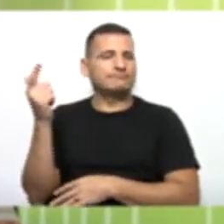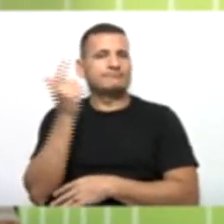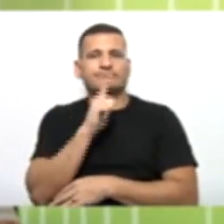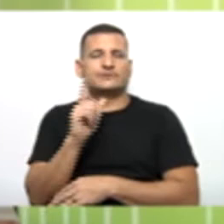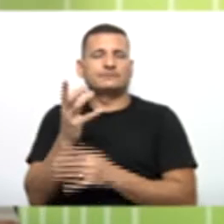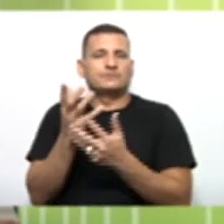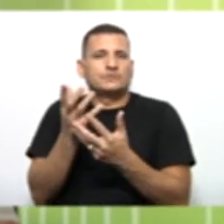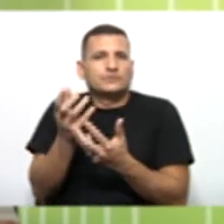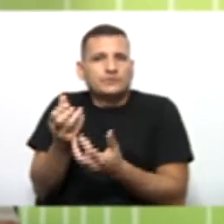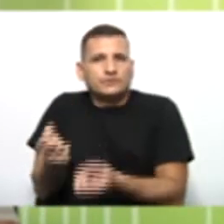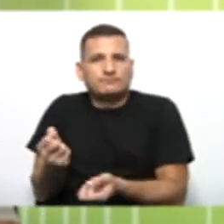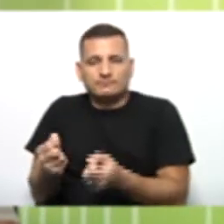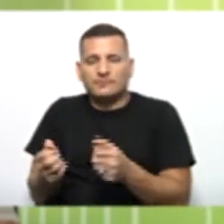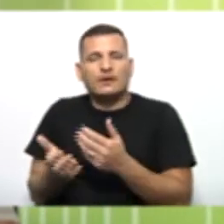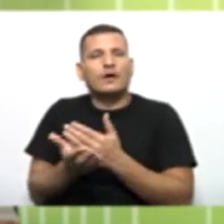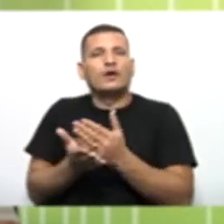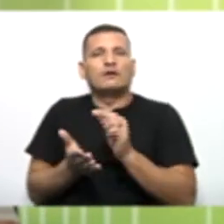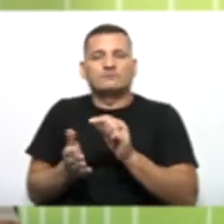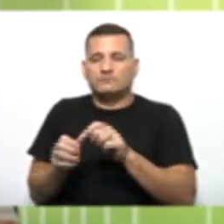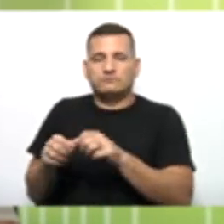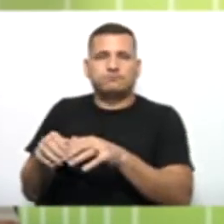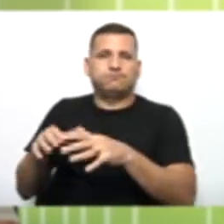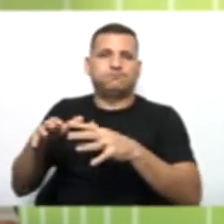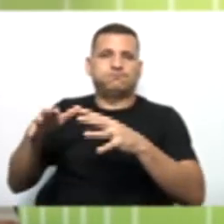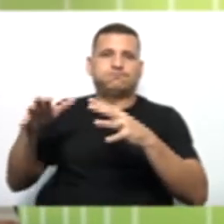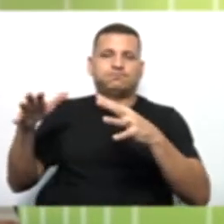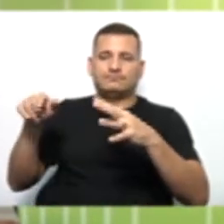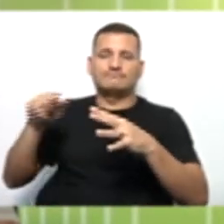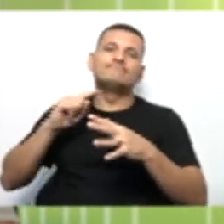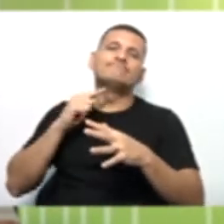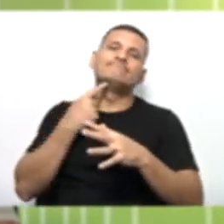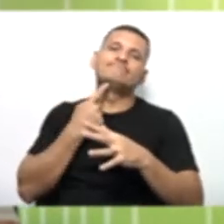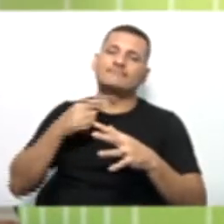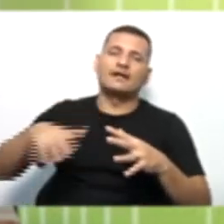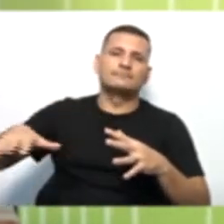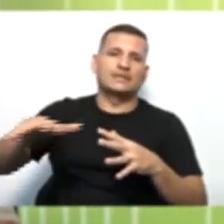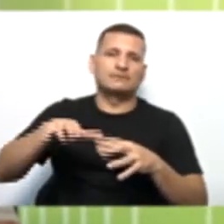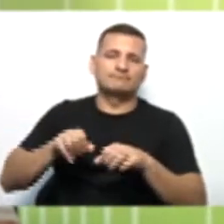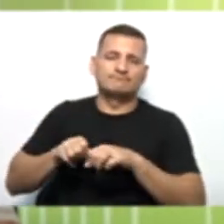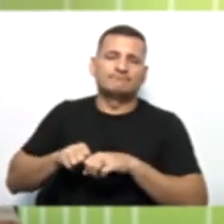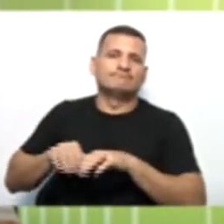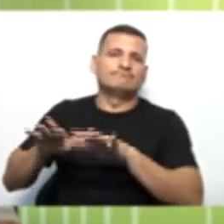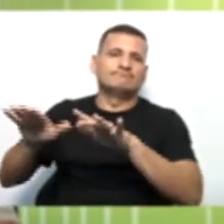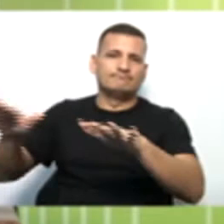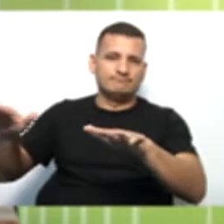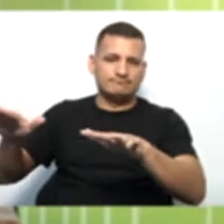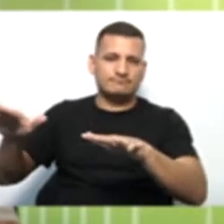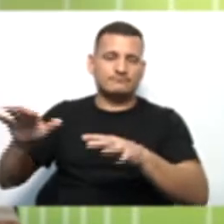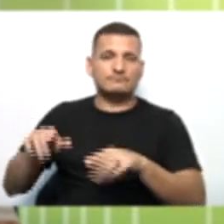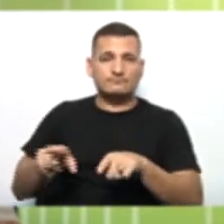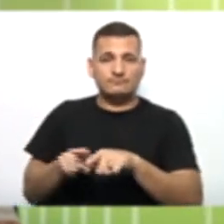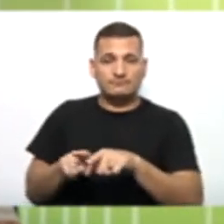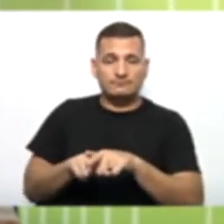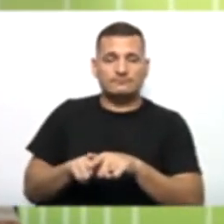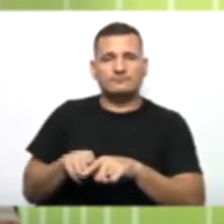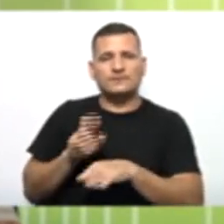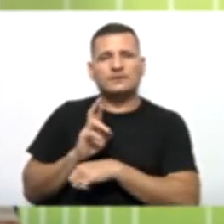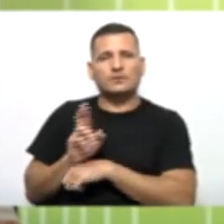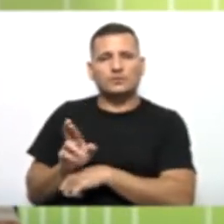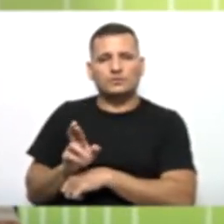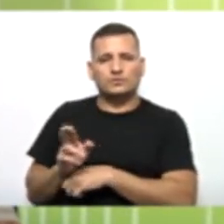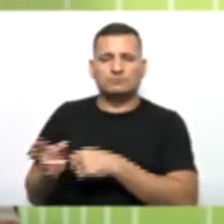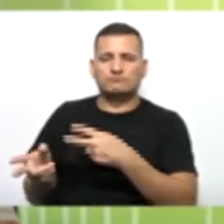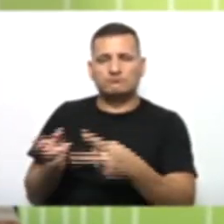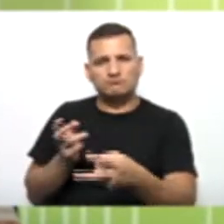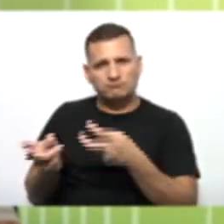e elas vão começar a se acumular e poluir aquele ambiente. E o tipo de recurso que é retirado e